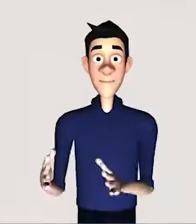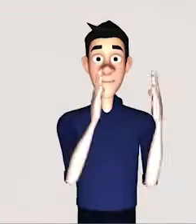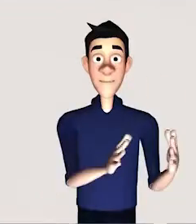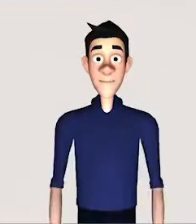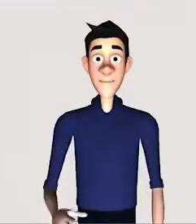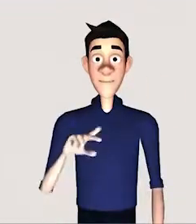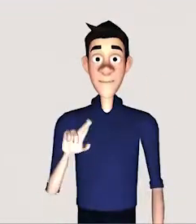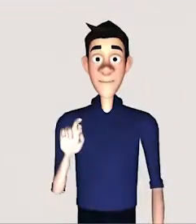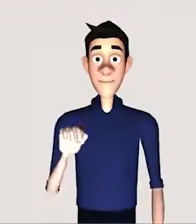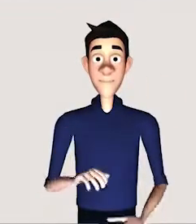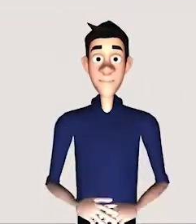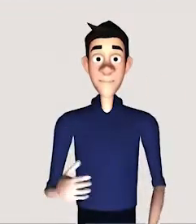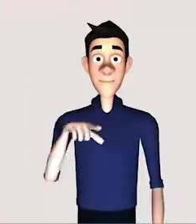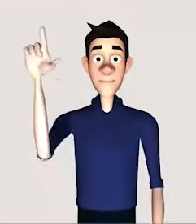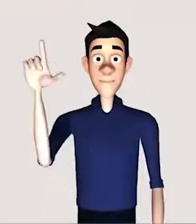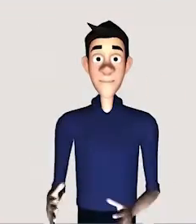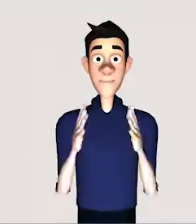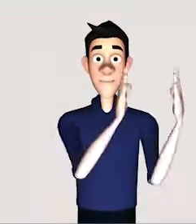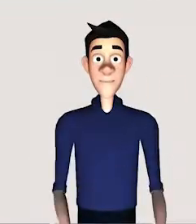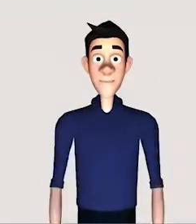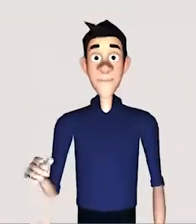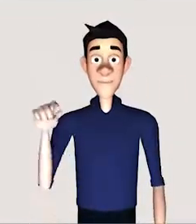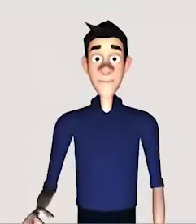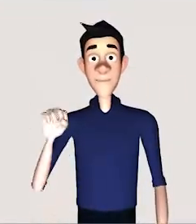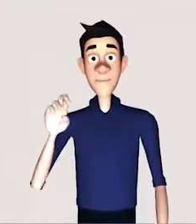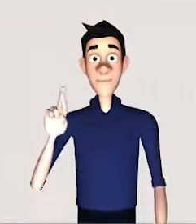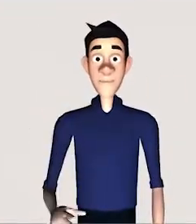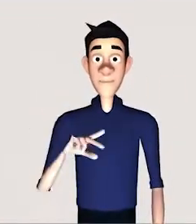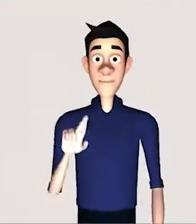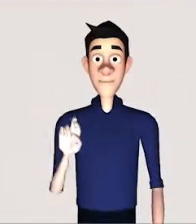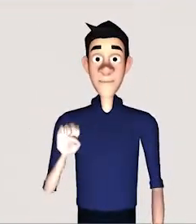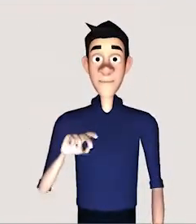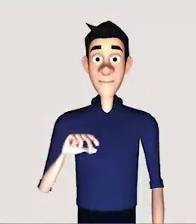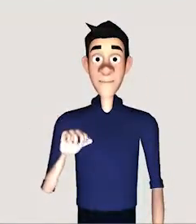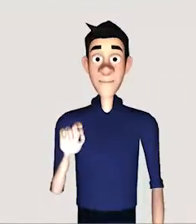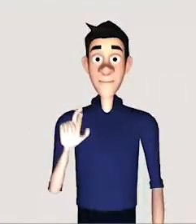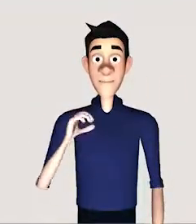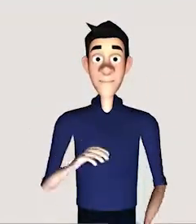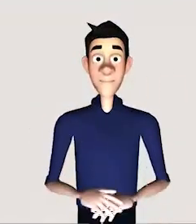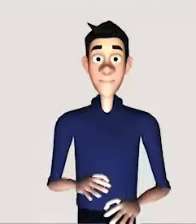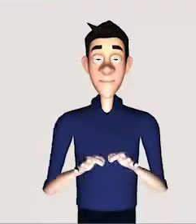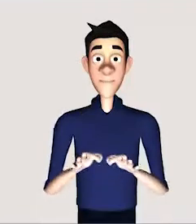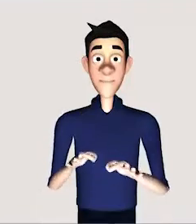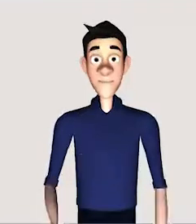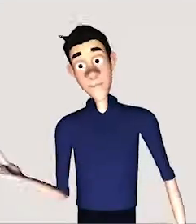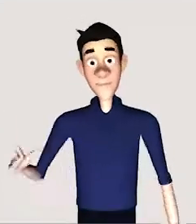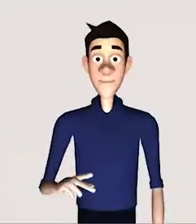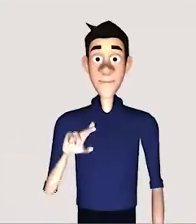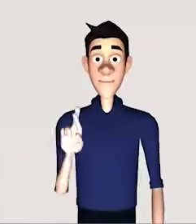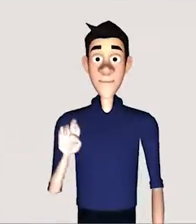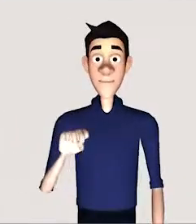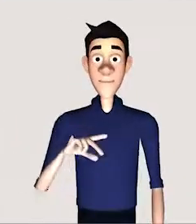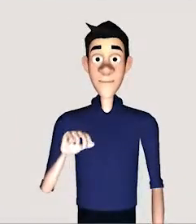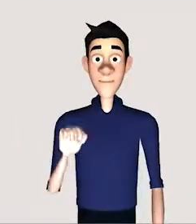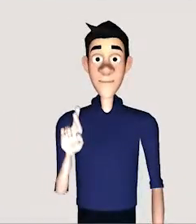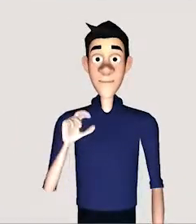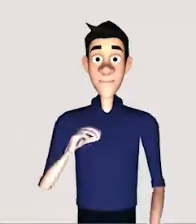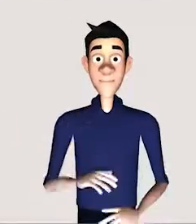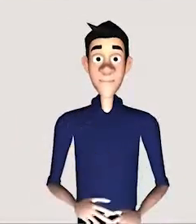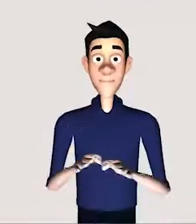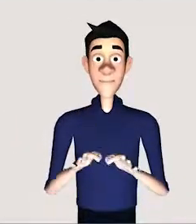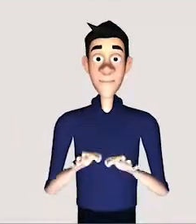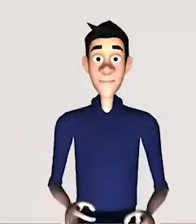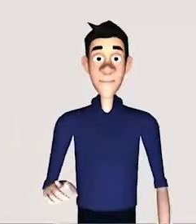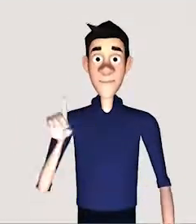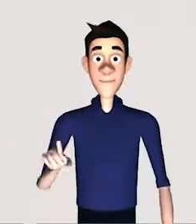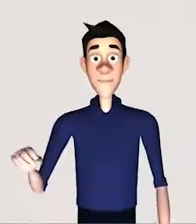executado, quais são os recursos que eu posso usar nesse estudo, e aí lembrando que os recursos são materiais, humanos e